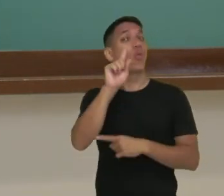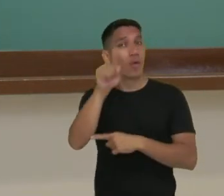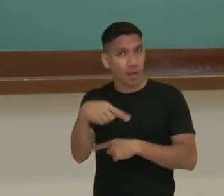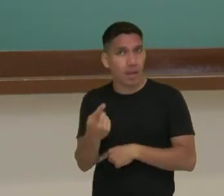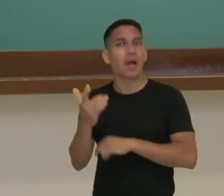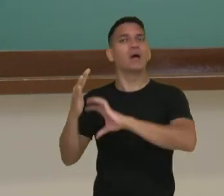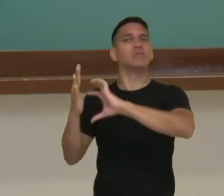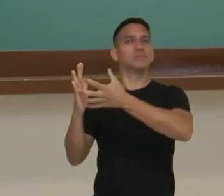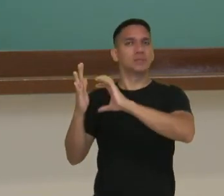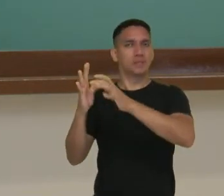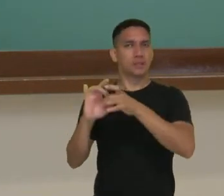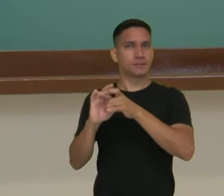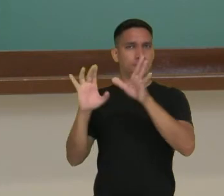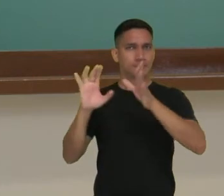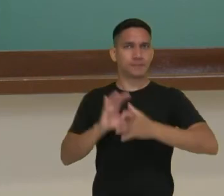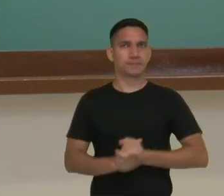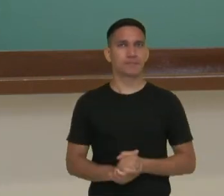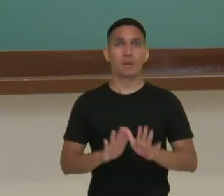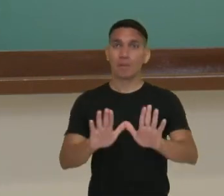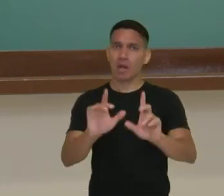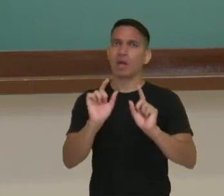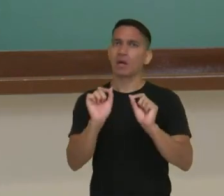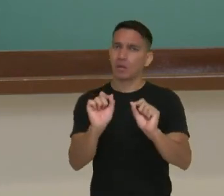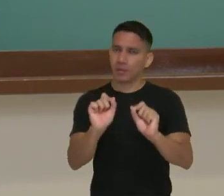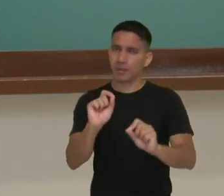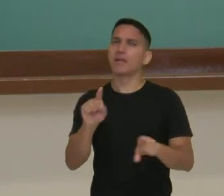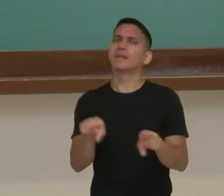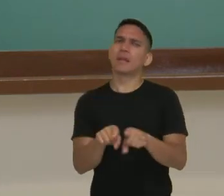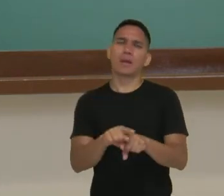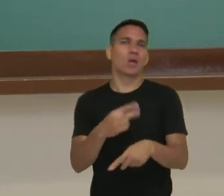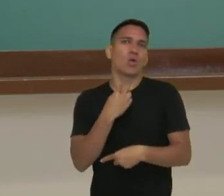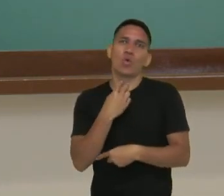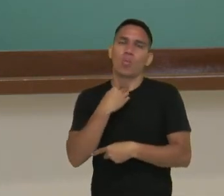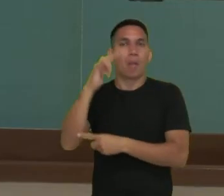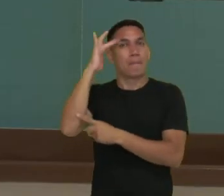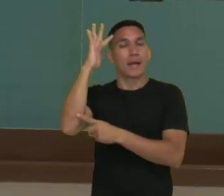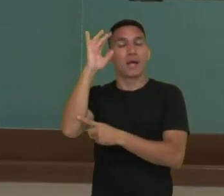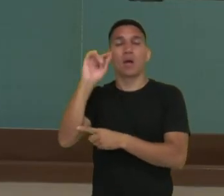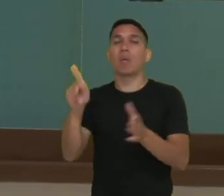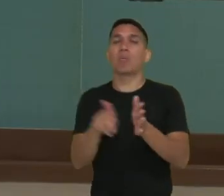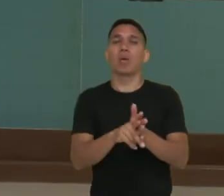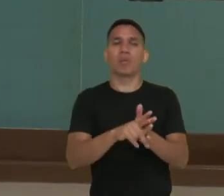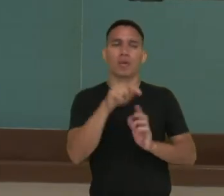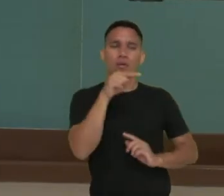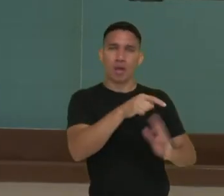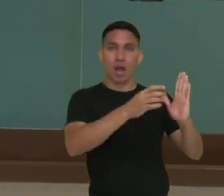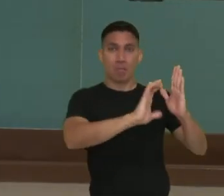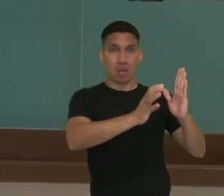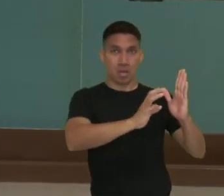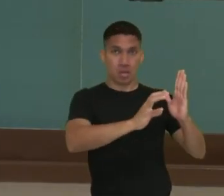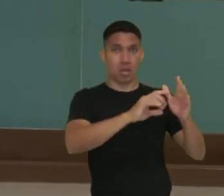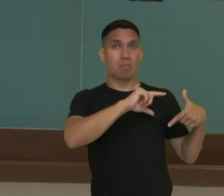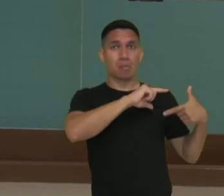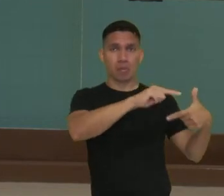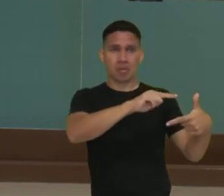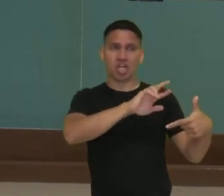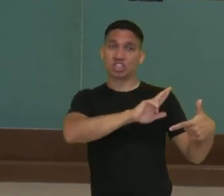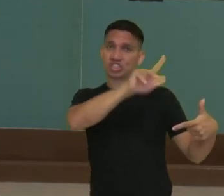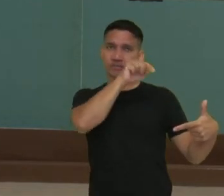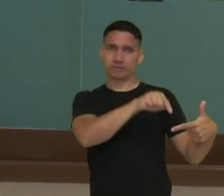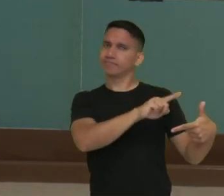o Partido Liberal. Mas a gente também não pode achar que o Partido dos Conservadores também não agiam